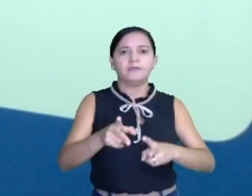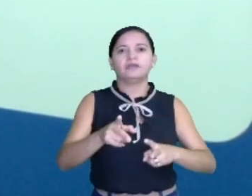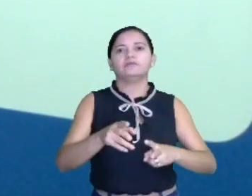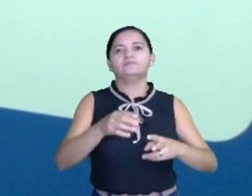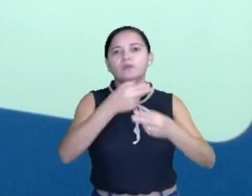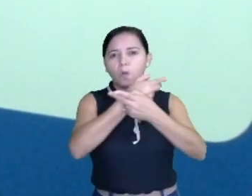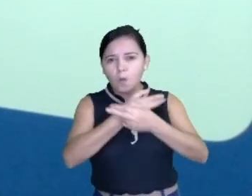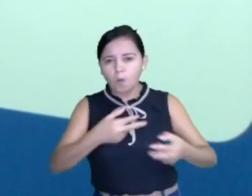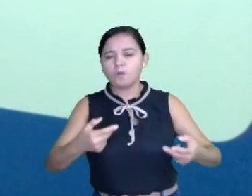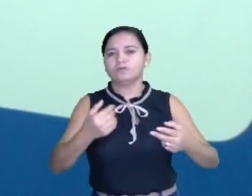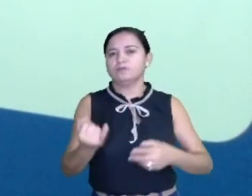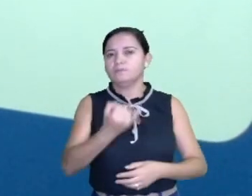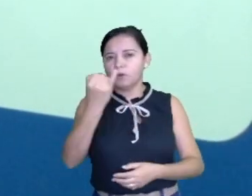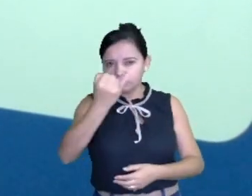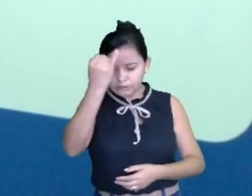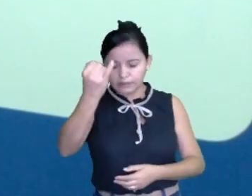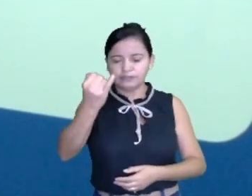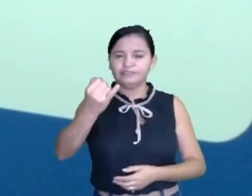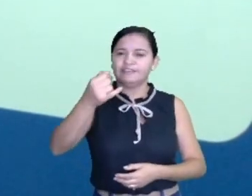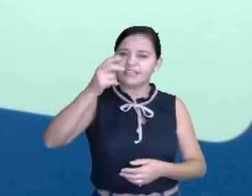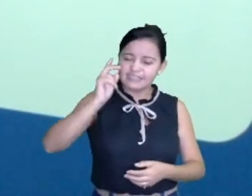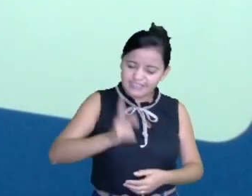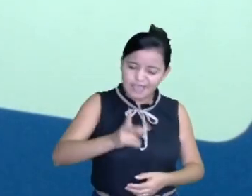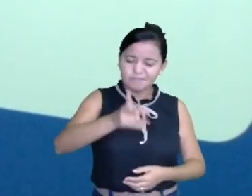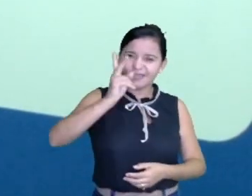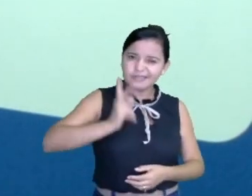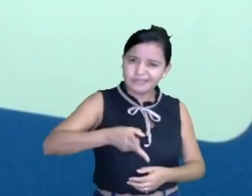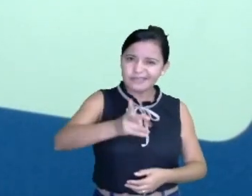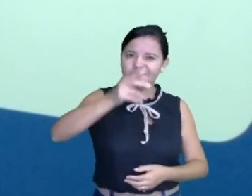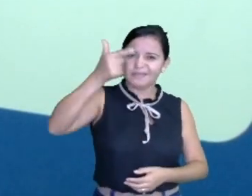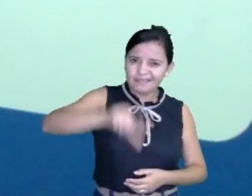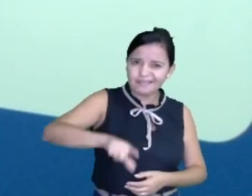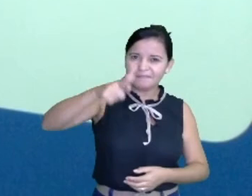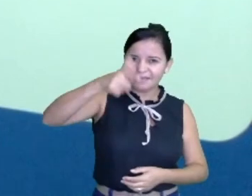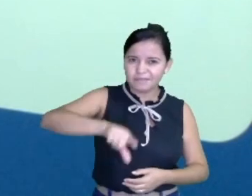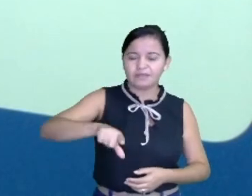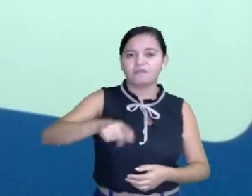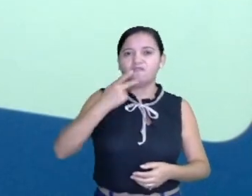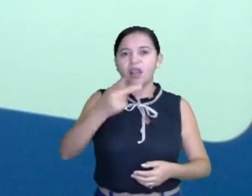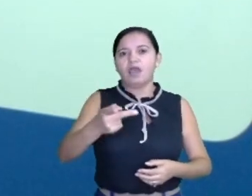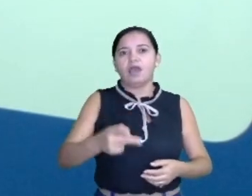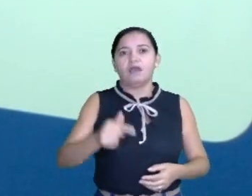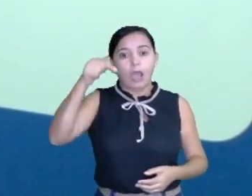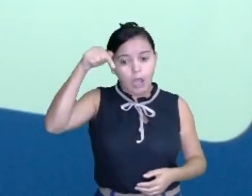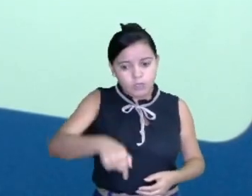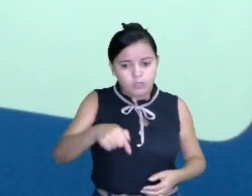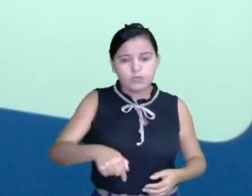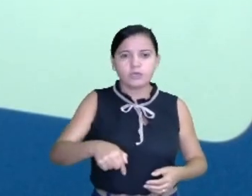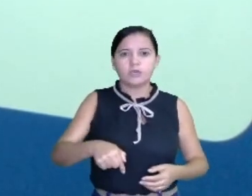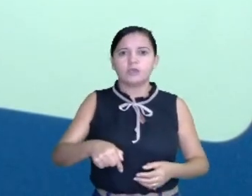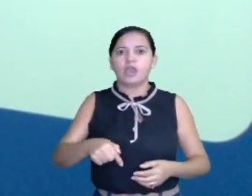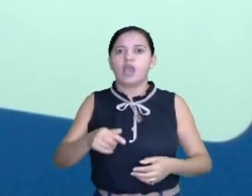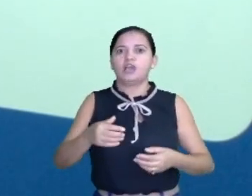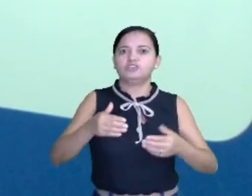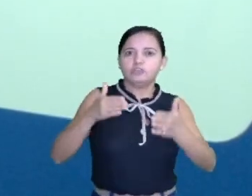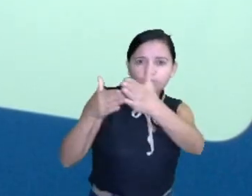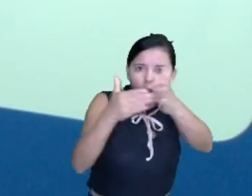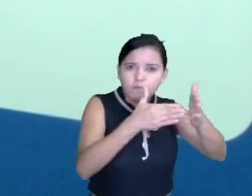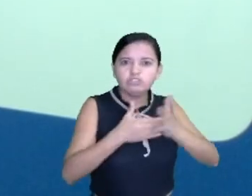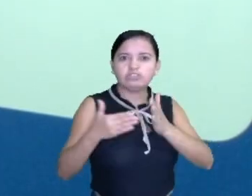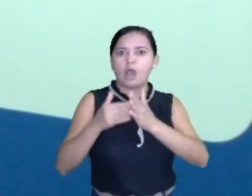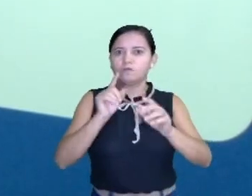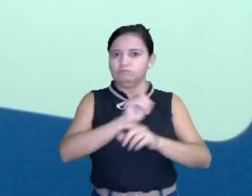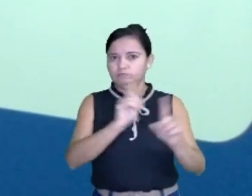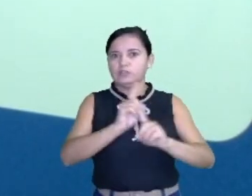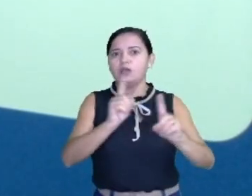aquela coisa que eu acho que já virou quase que um mantra, que é dizer que nós não viemos aqui para construir o quê?